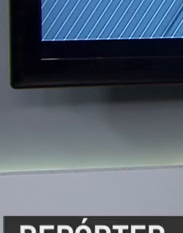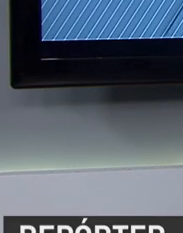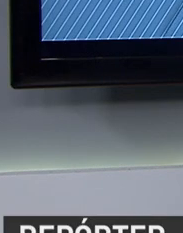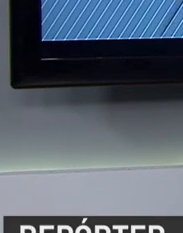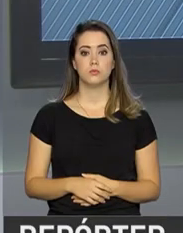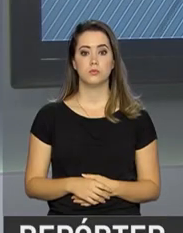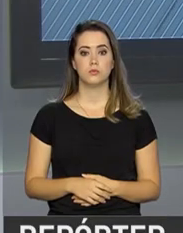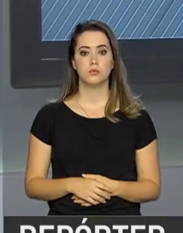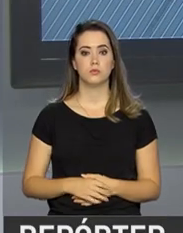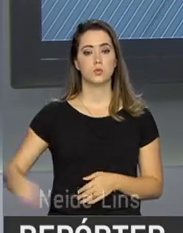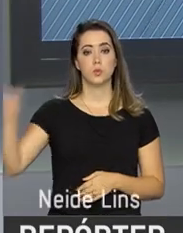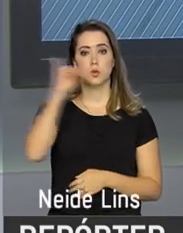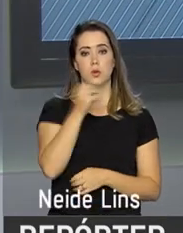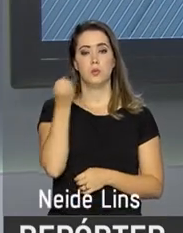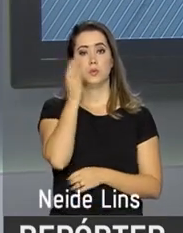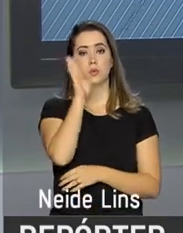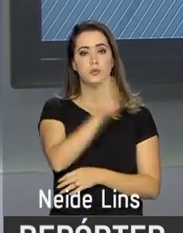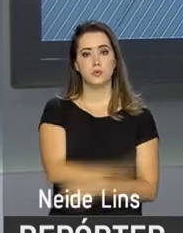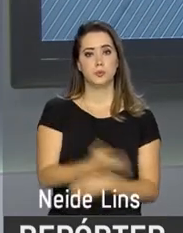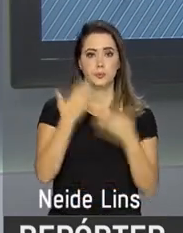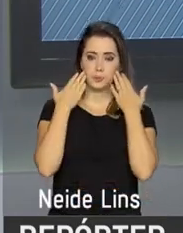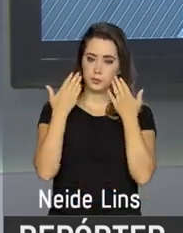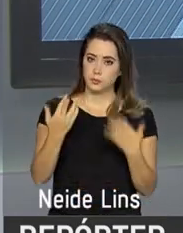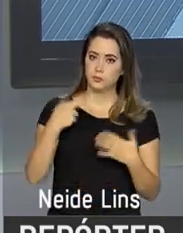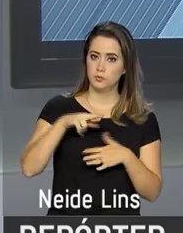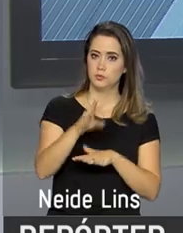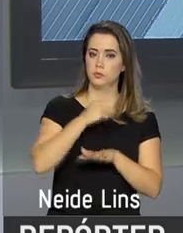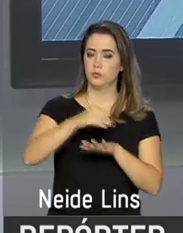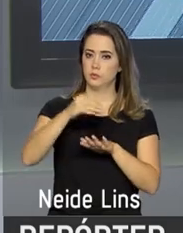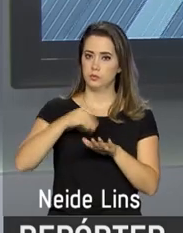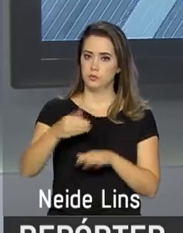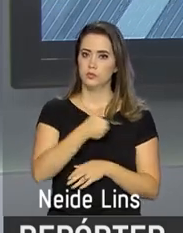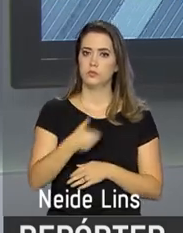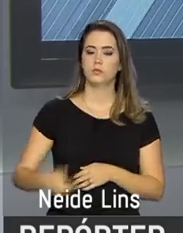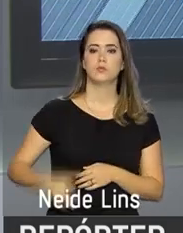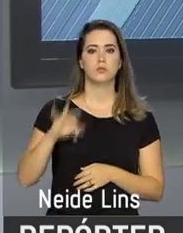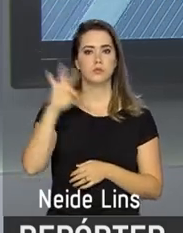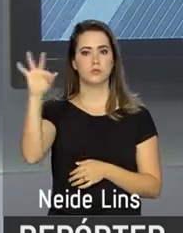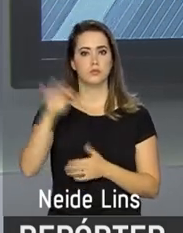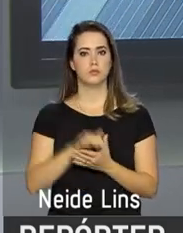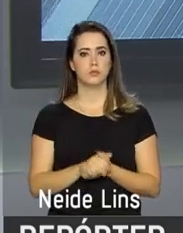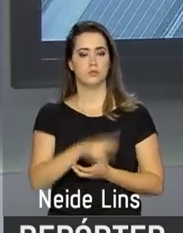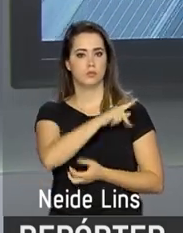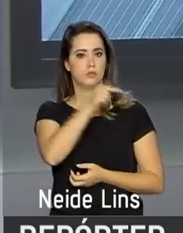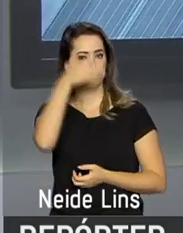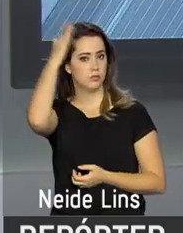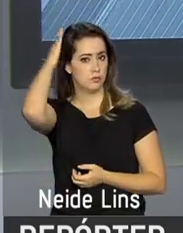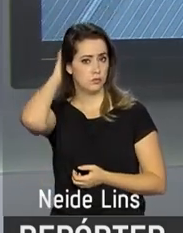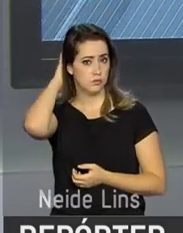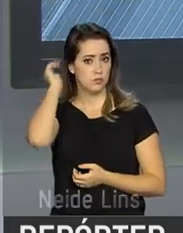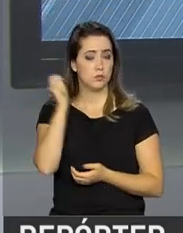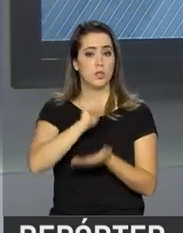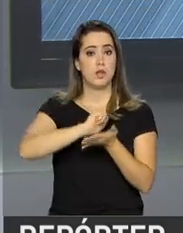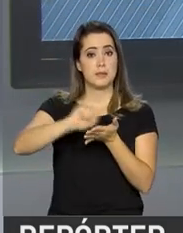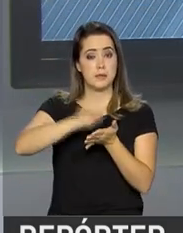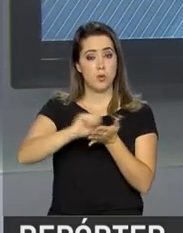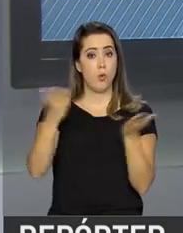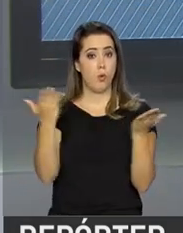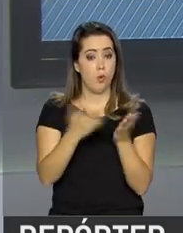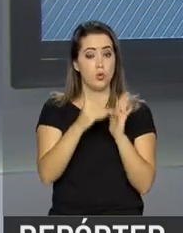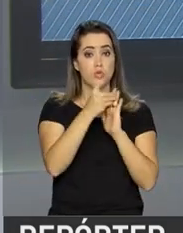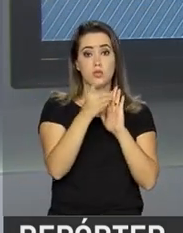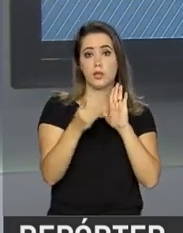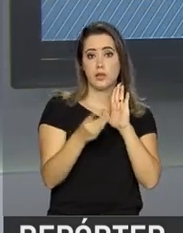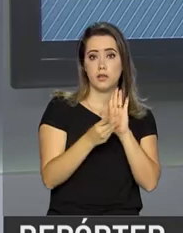olá boa tarde no ar o repórter nbr com as notícias do governo federal o presidente michel temer assinou hoje o decreto